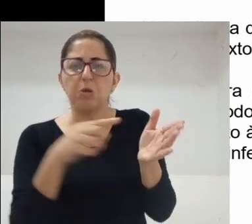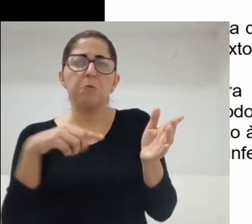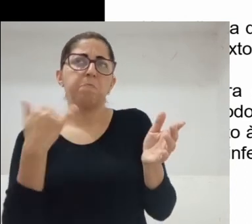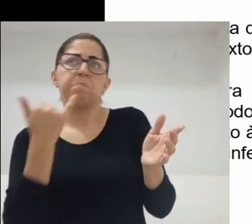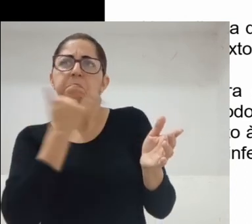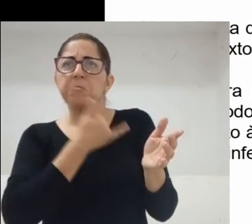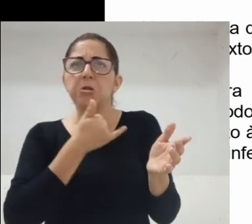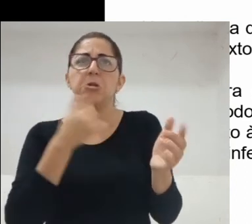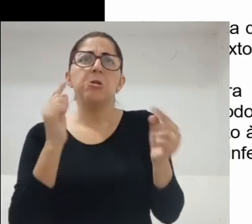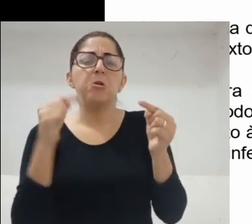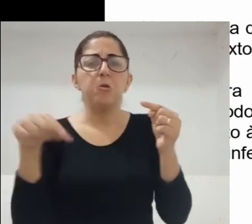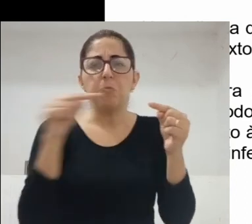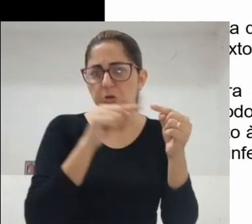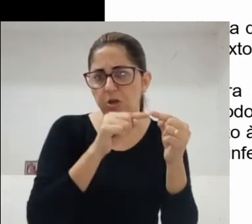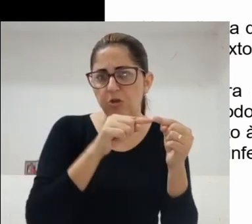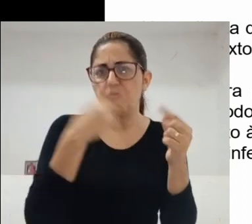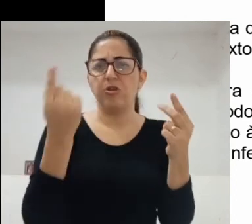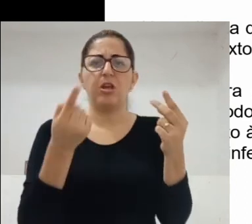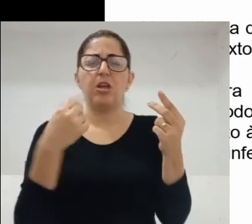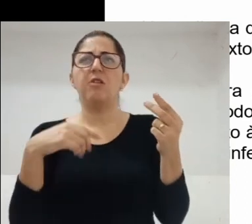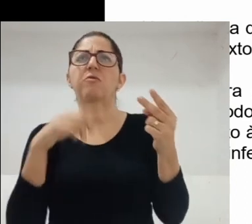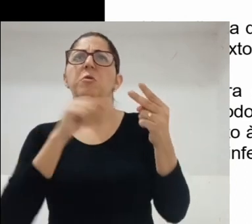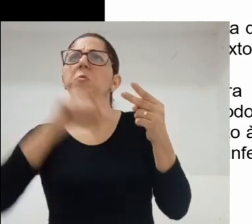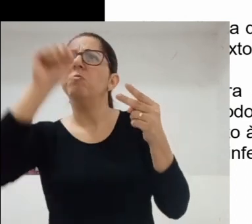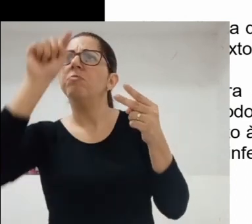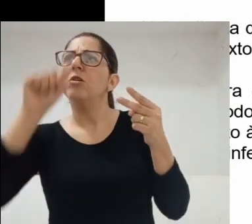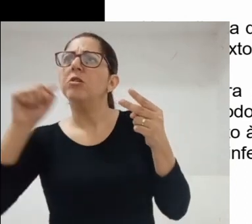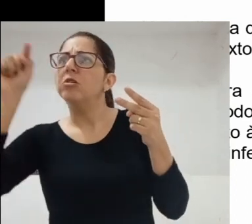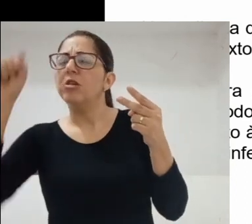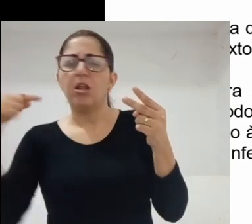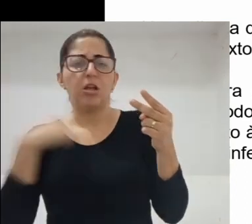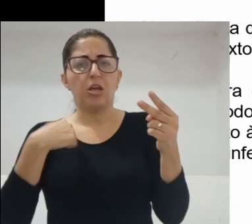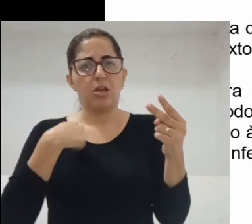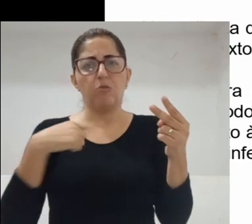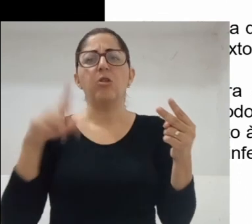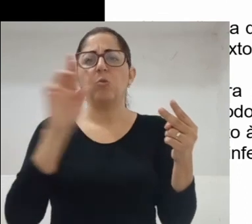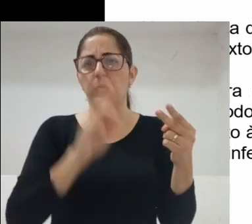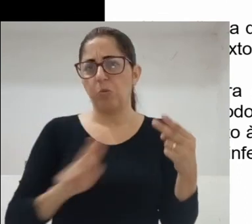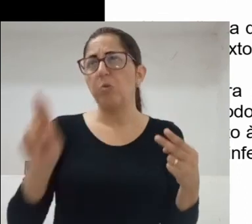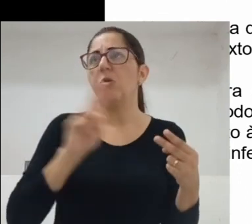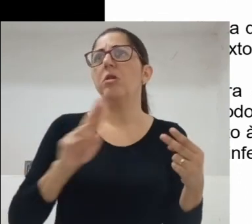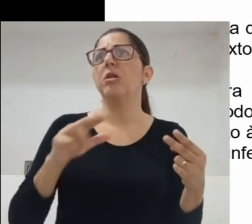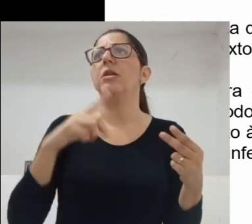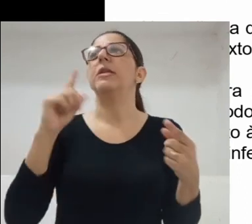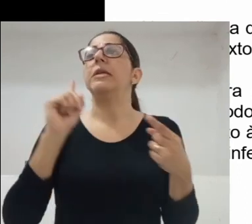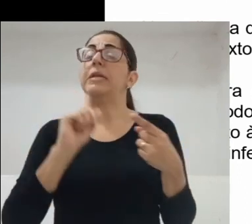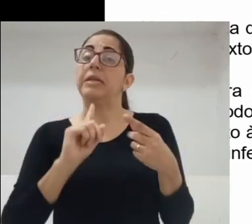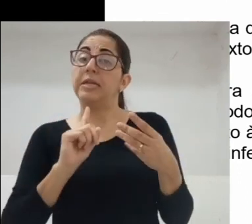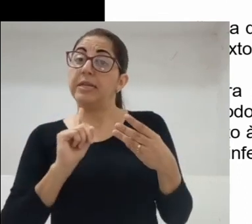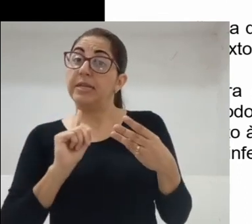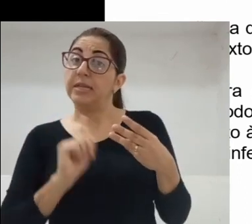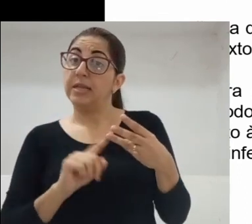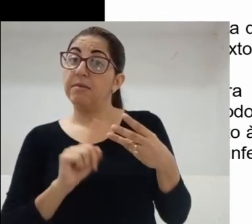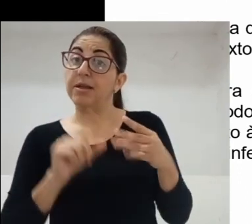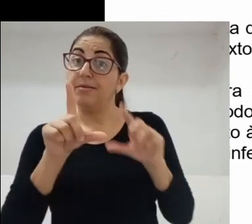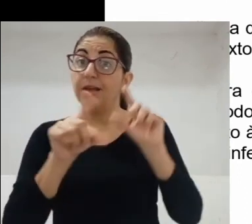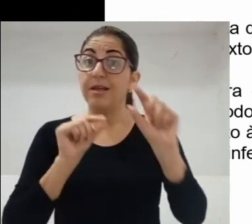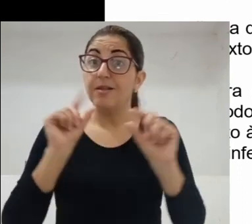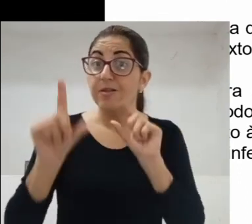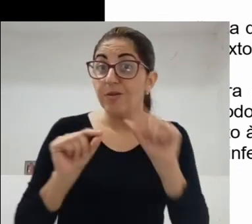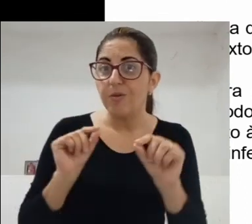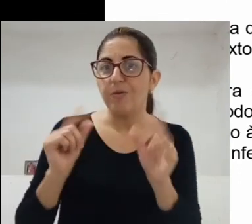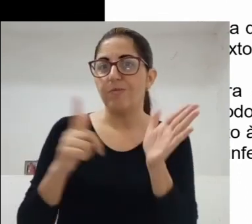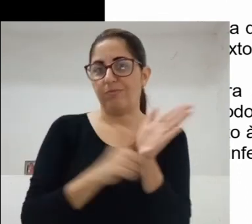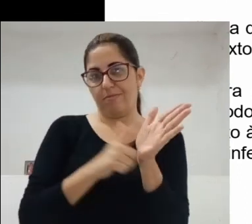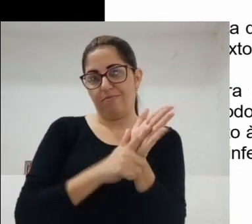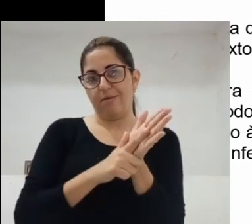Ele vai precisar ocupar toda a área da minha folha de desenho, isso vai depender do objetivo, vai depender do tamanho da escala que eu estou